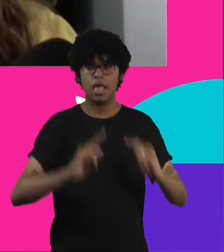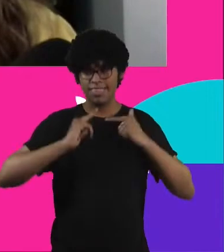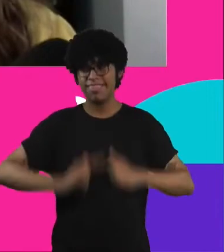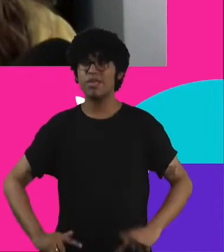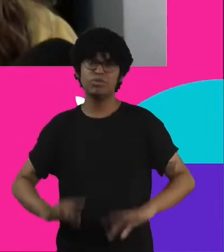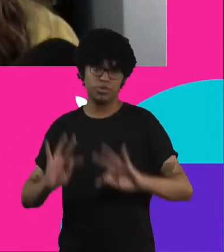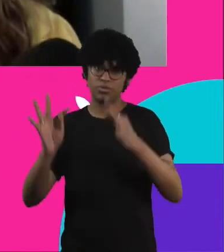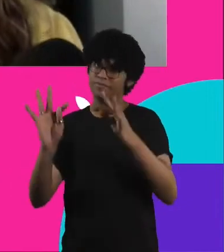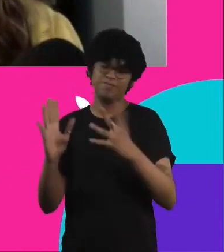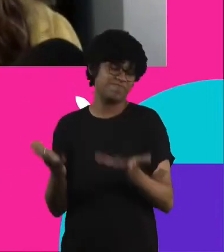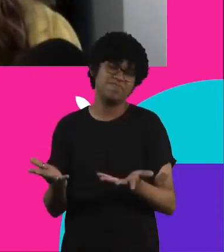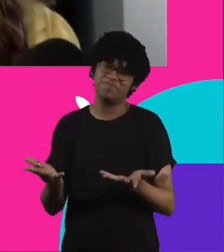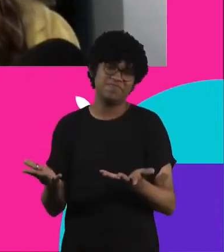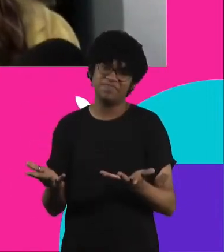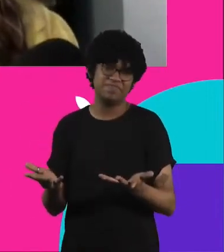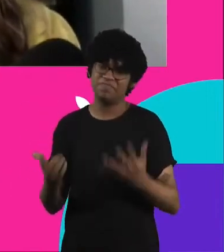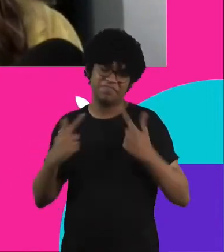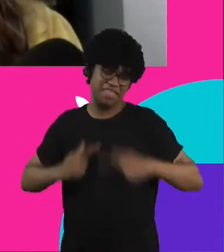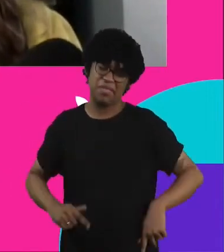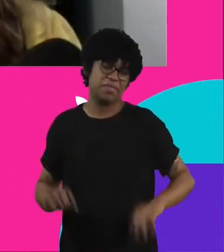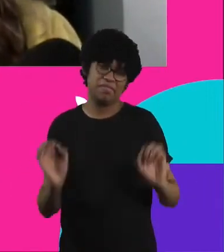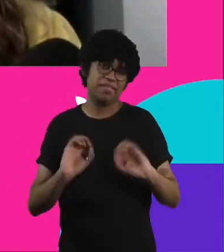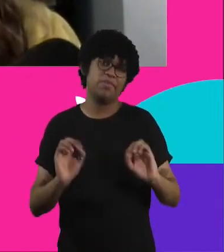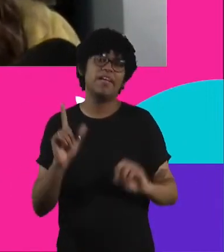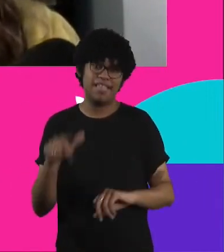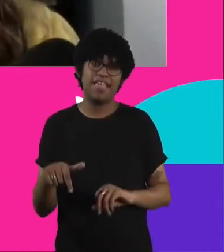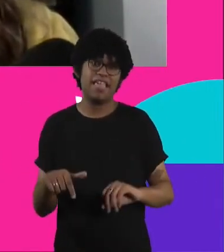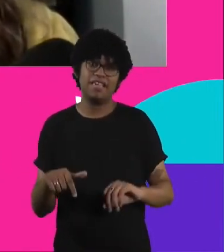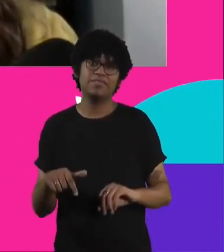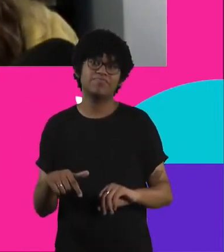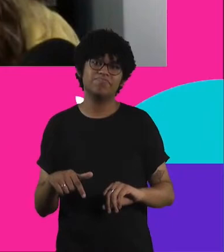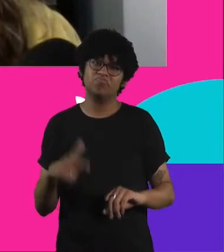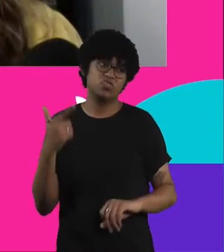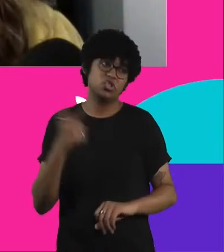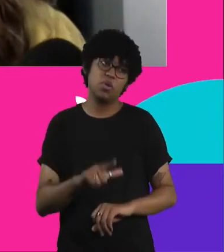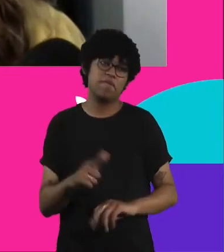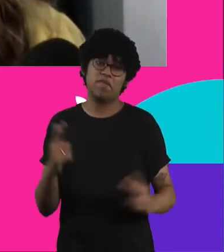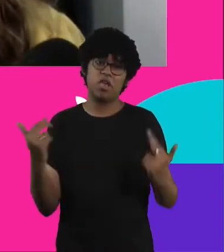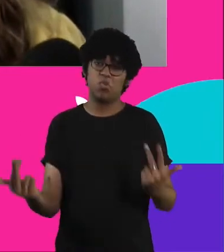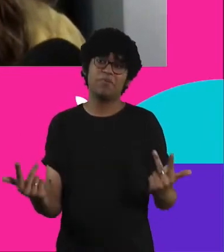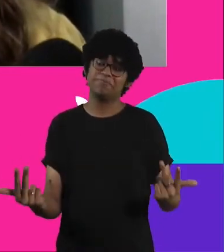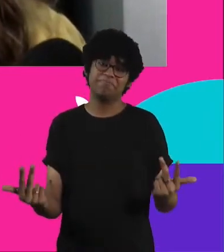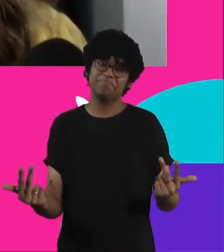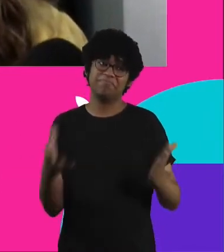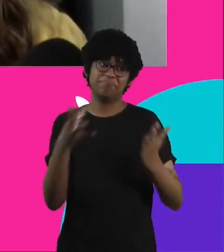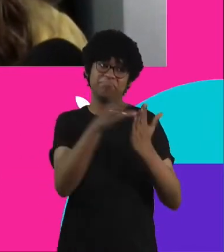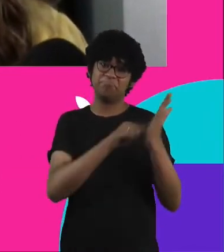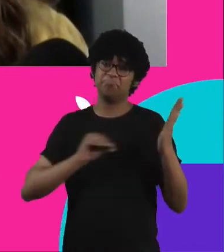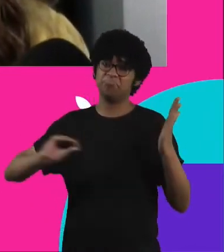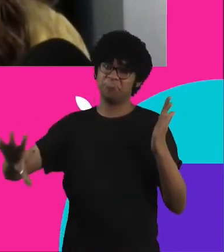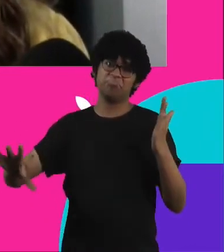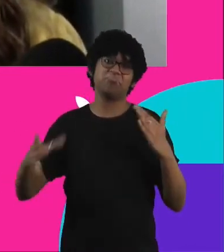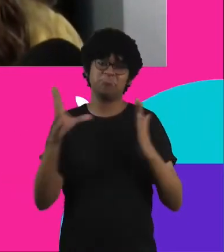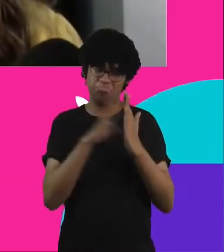na verdade a gente sabe que acabam resultando na mais bem acabada forma de reprodução daquilo que a gente experiencia